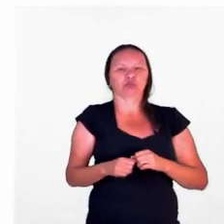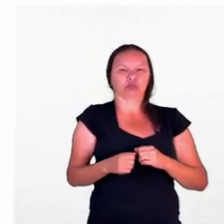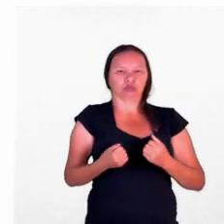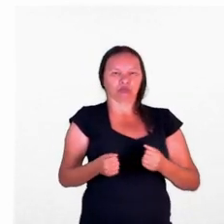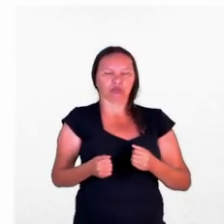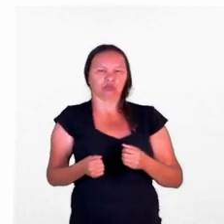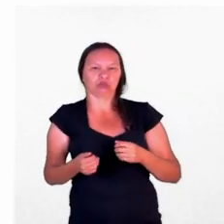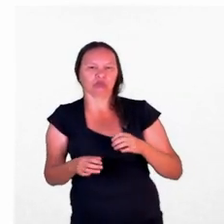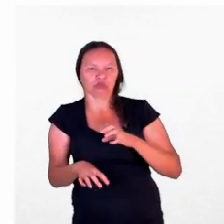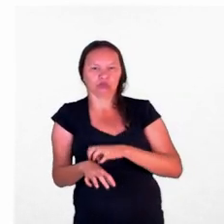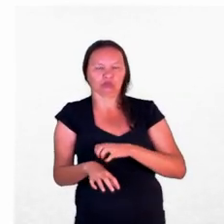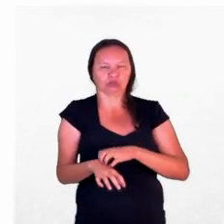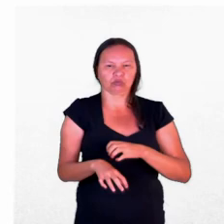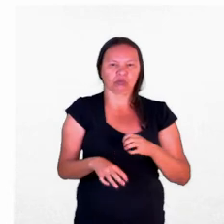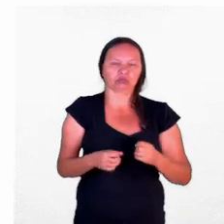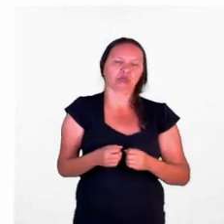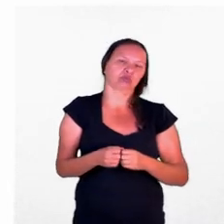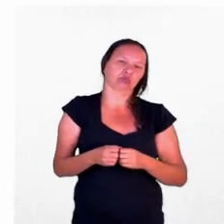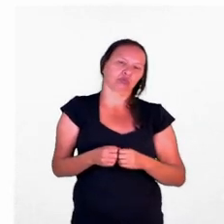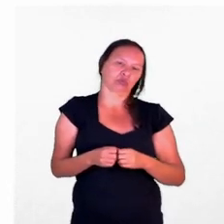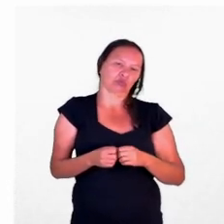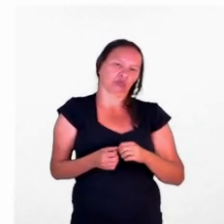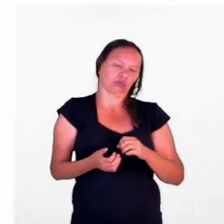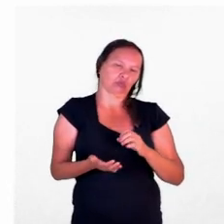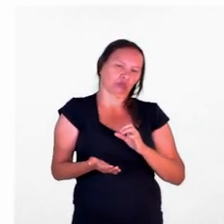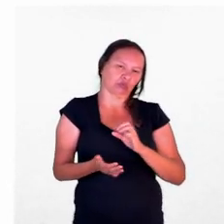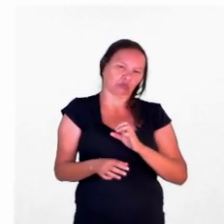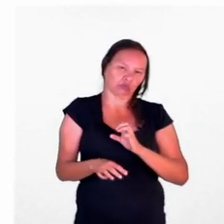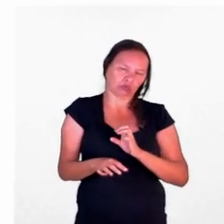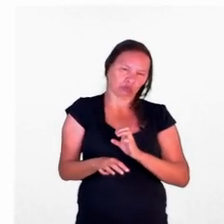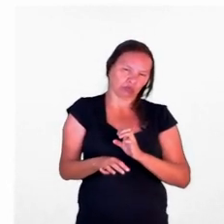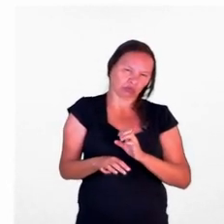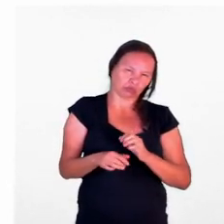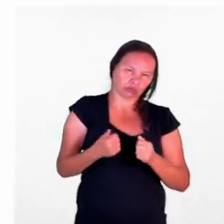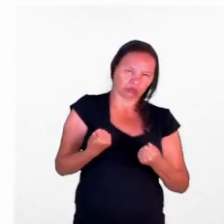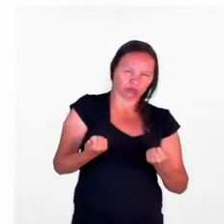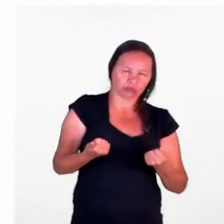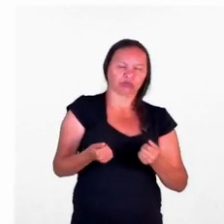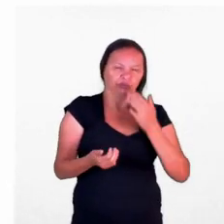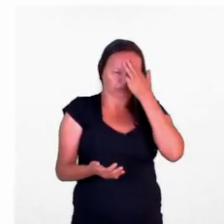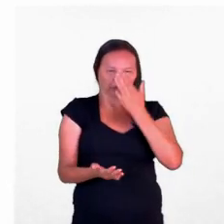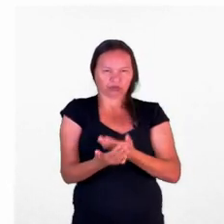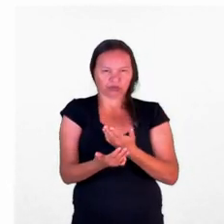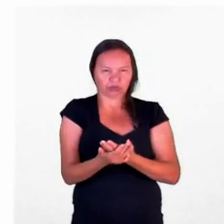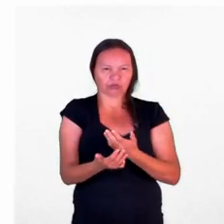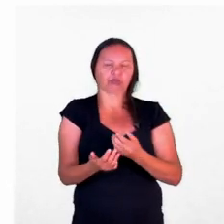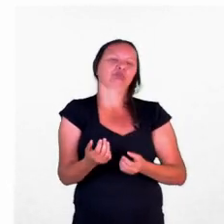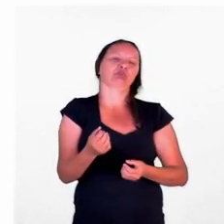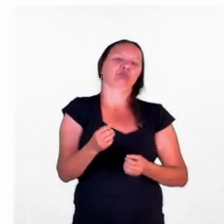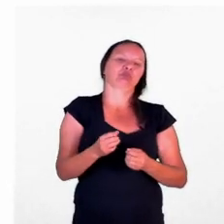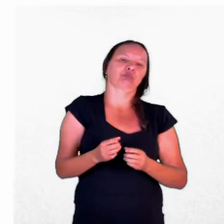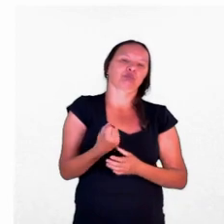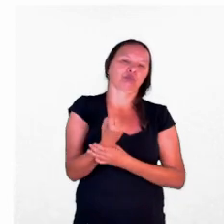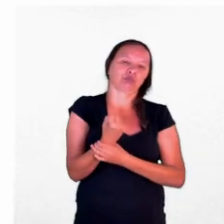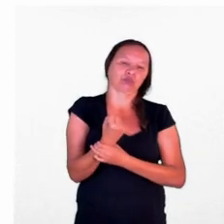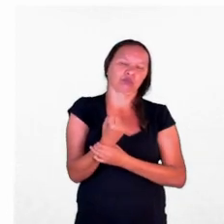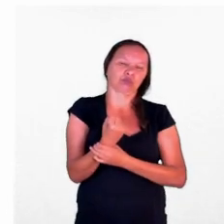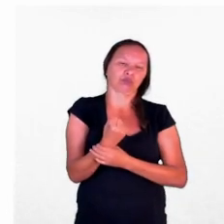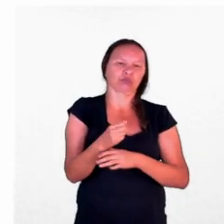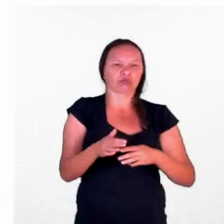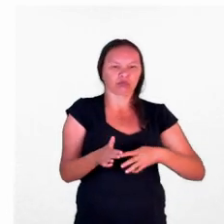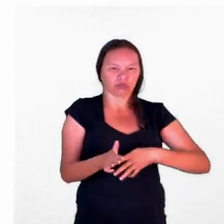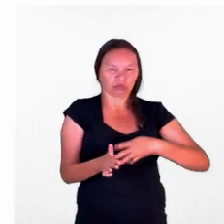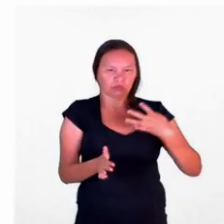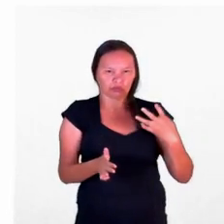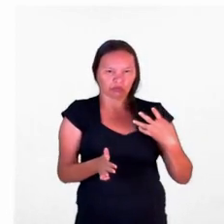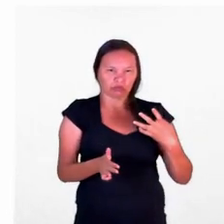diretrizes do do Programa Nacional de alimentação escolar E aí um um terceiro